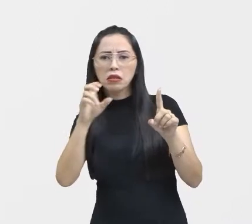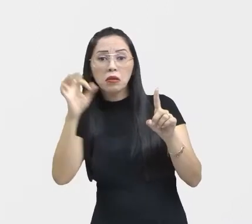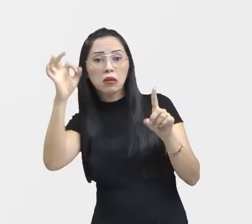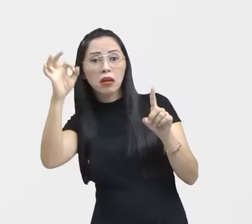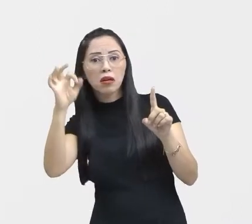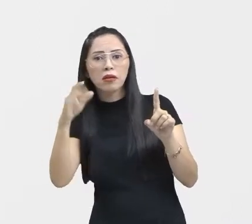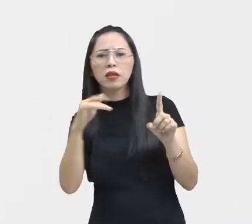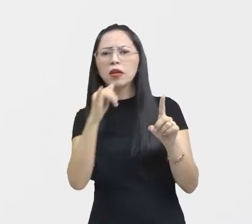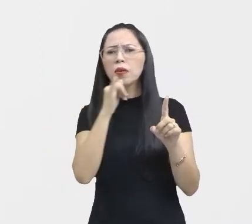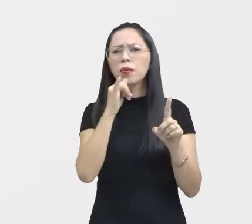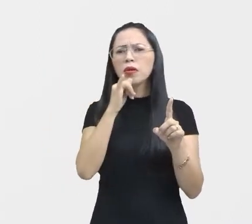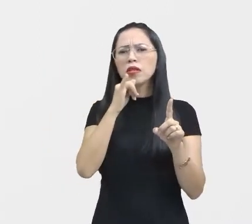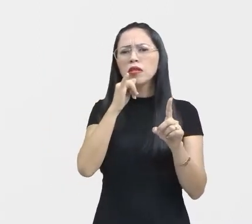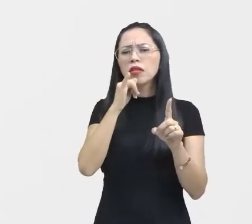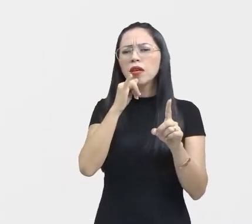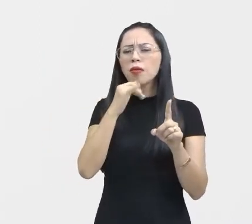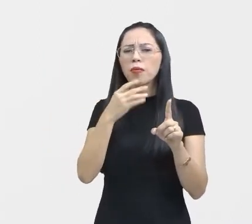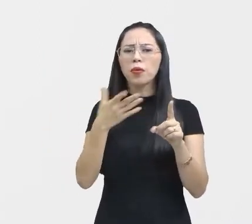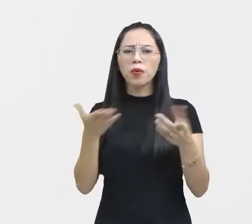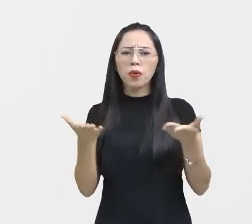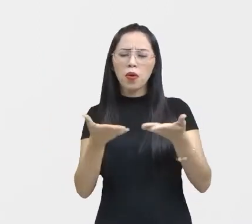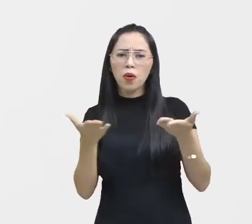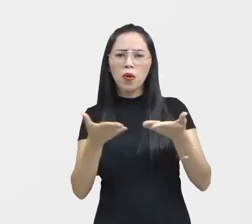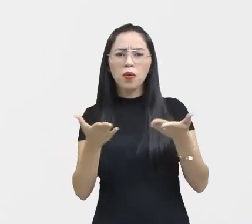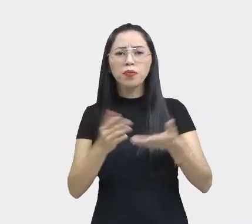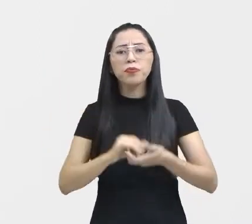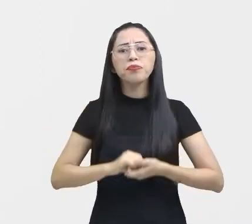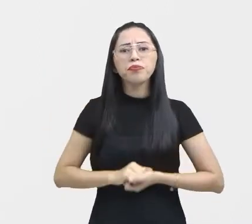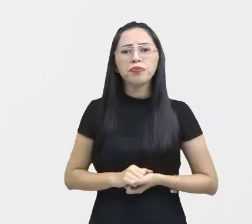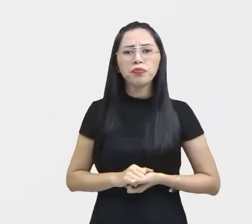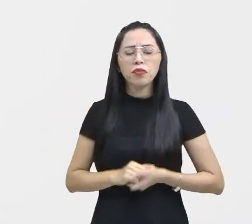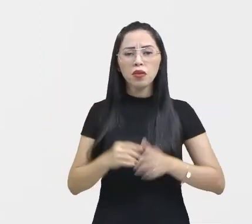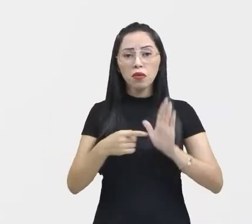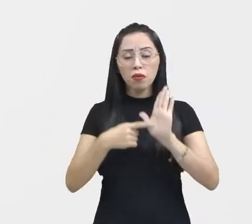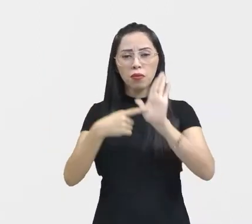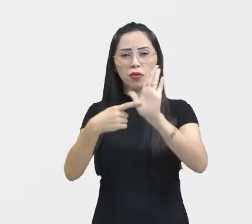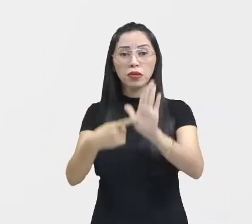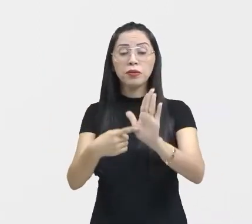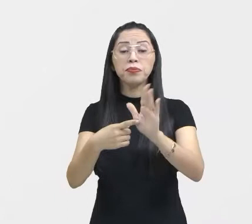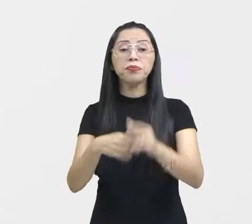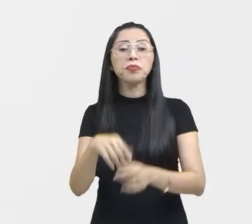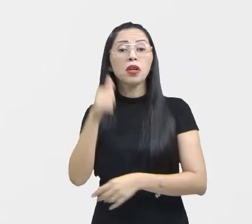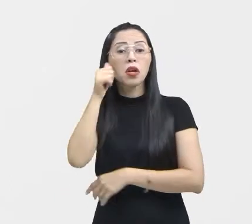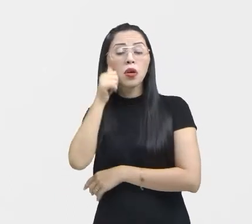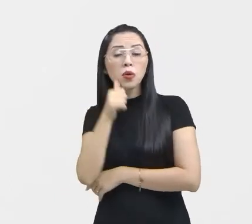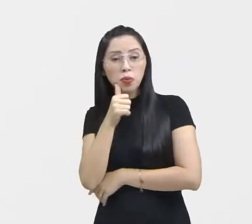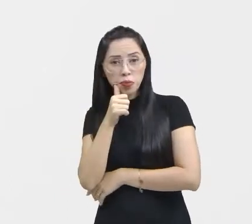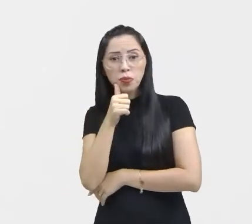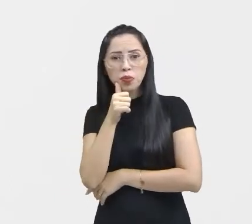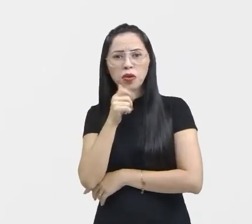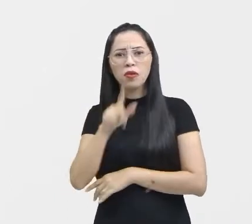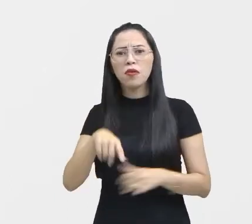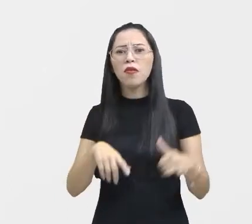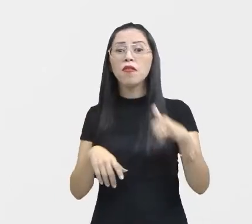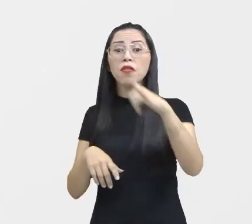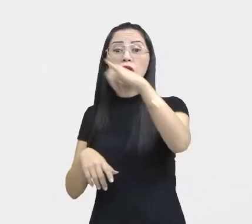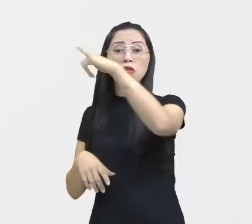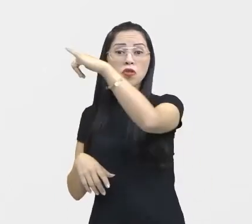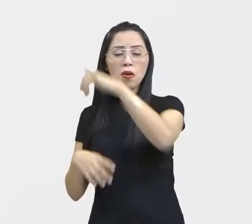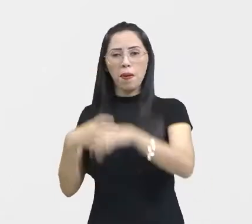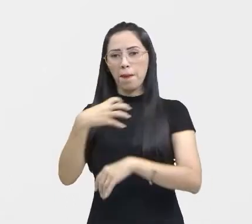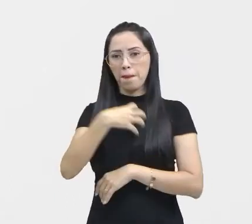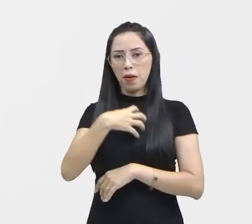Temperatura no nosso cotidiano. Bom, eu vou começar o seguinte. A Simone vai viajar para a Bahia. Antes